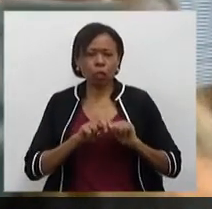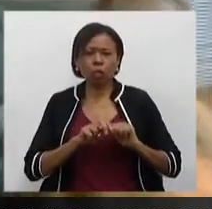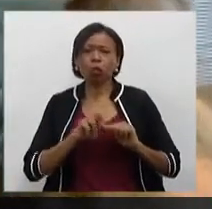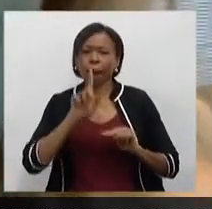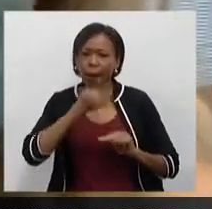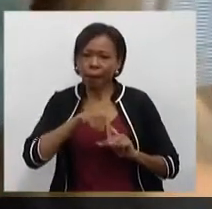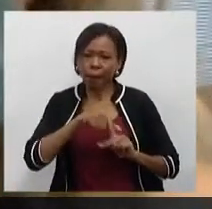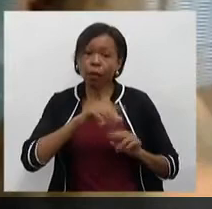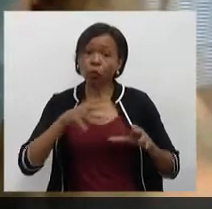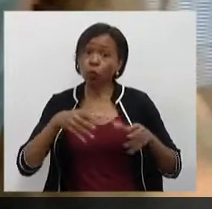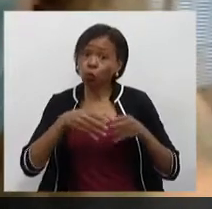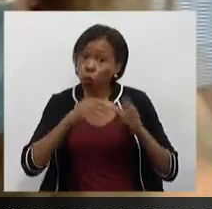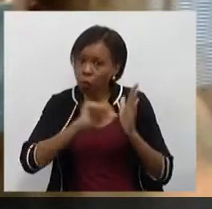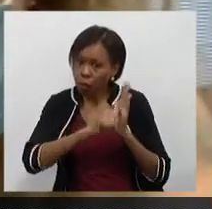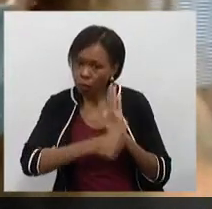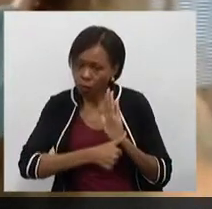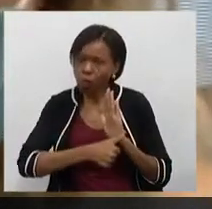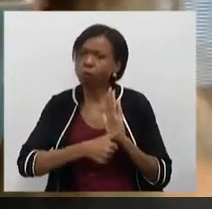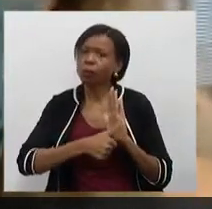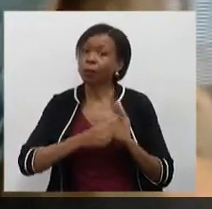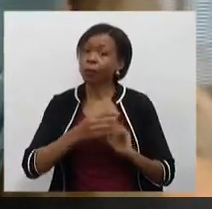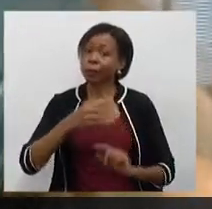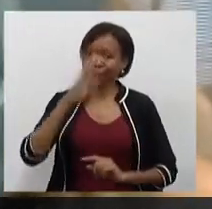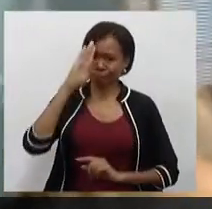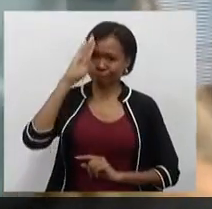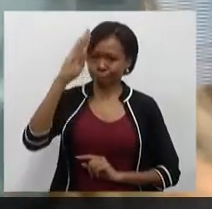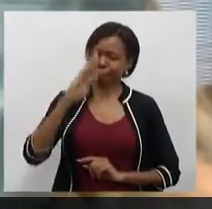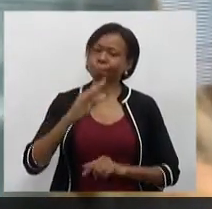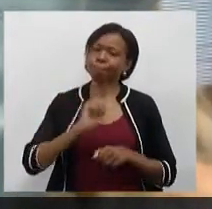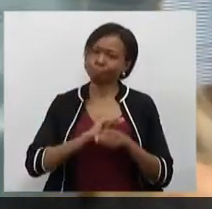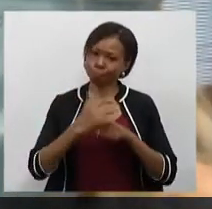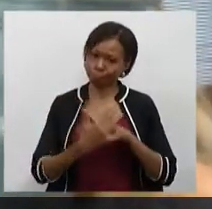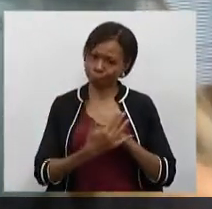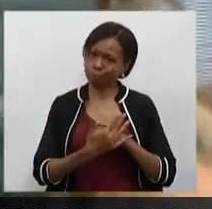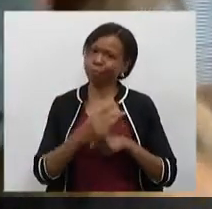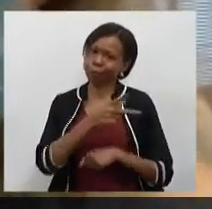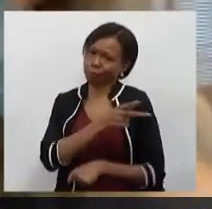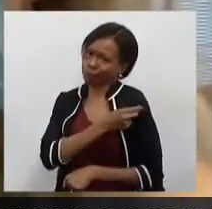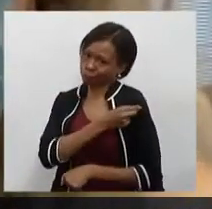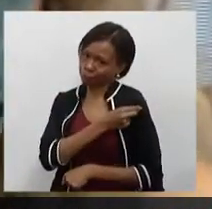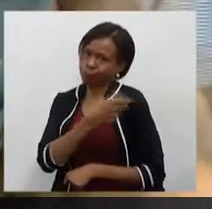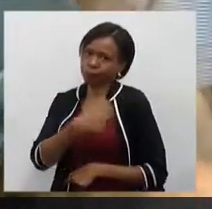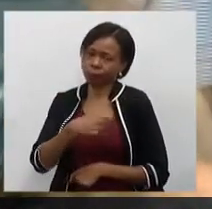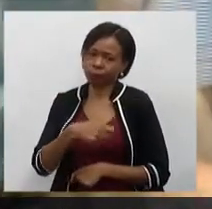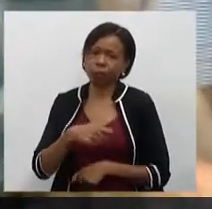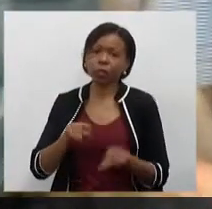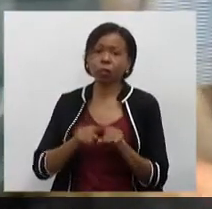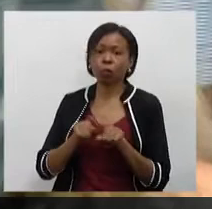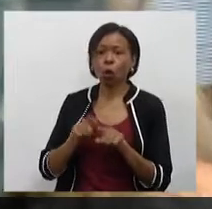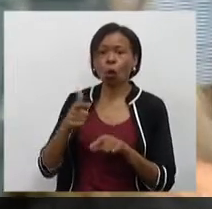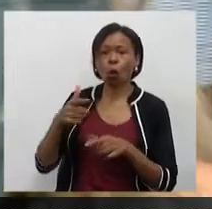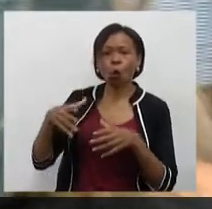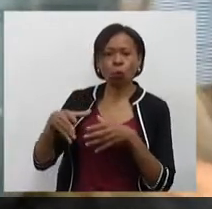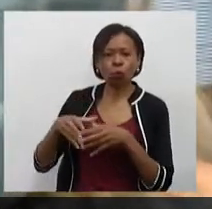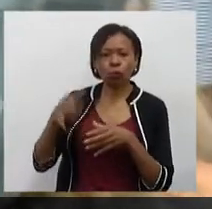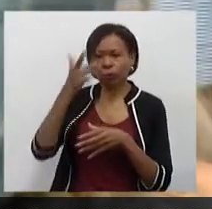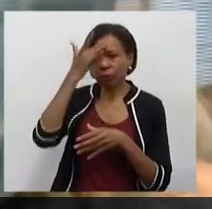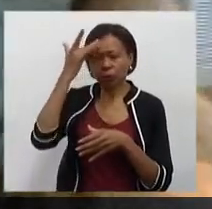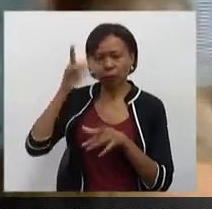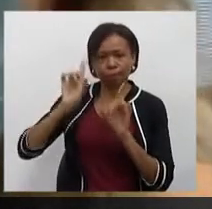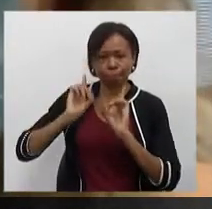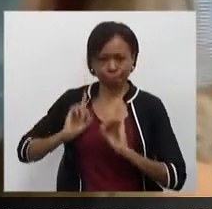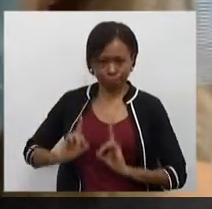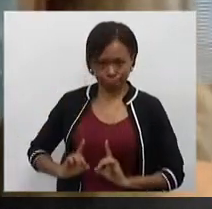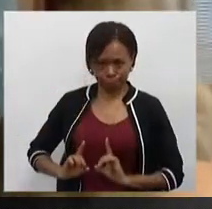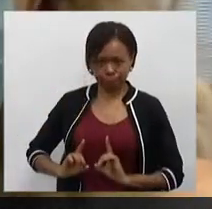prioritárias para vacinação Covid-19. E as pessoas com deficiência, né, eles aí relata dentro do plano, pessoas